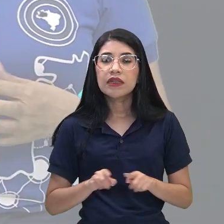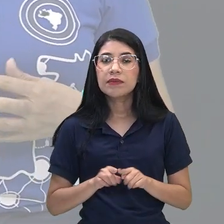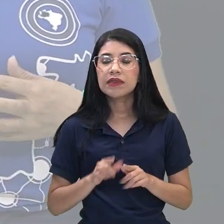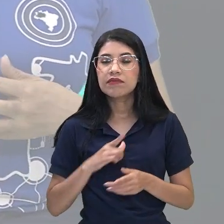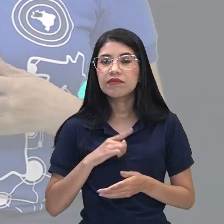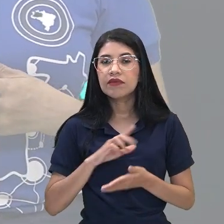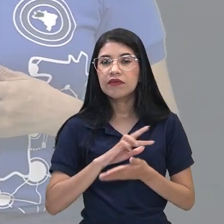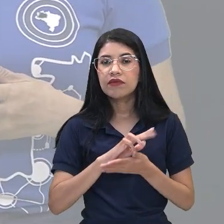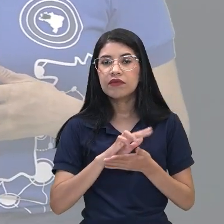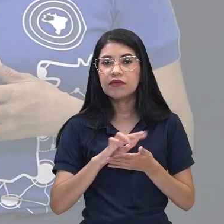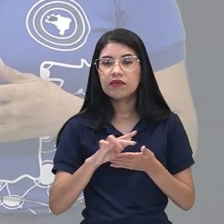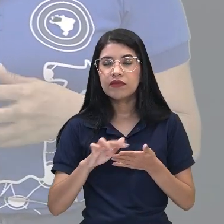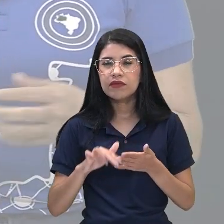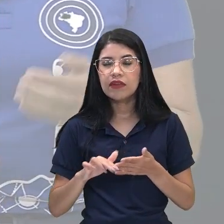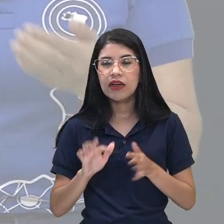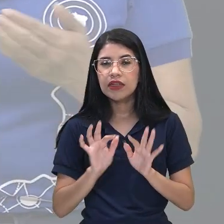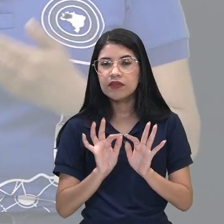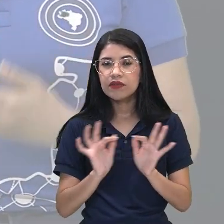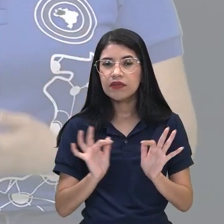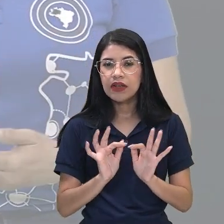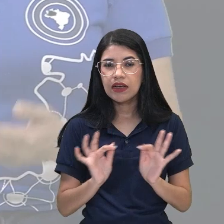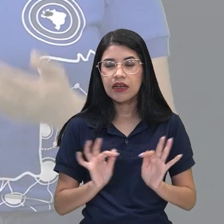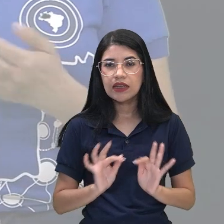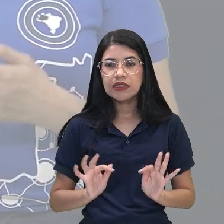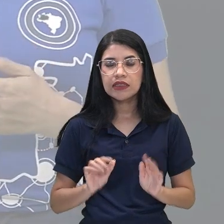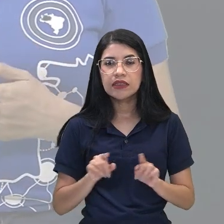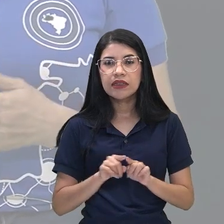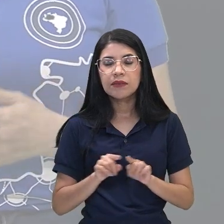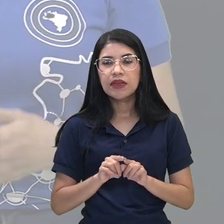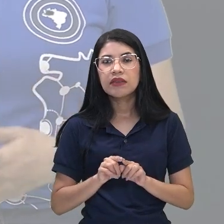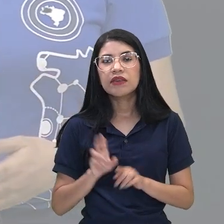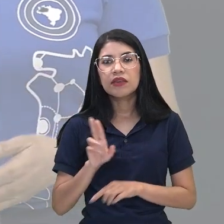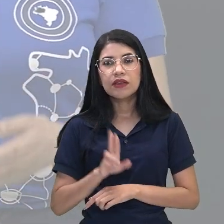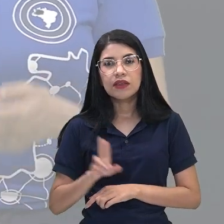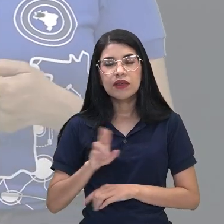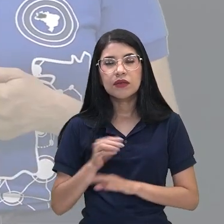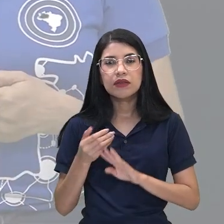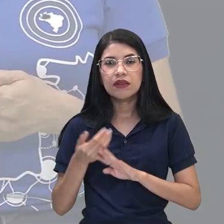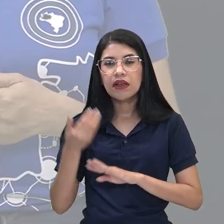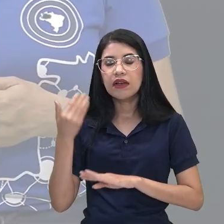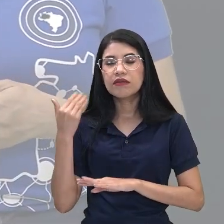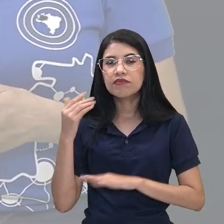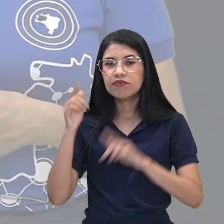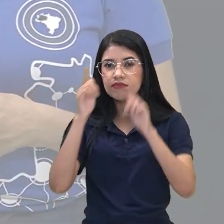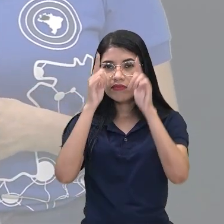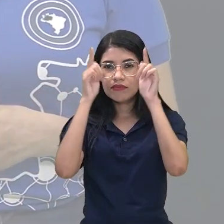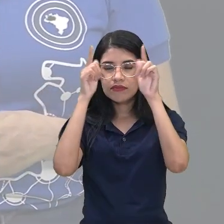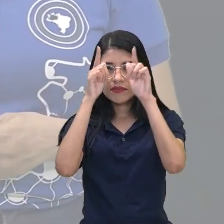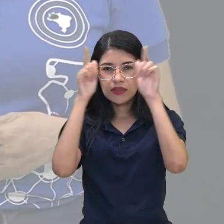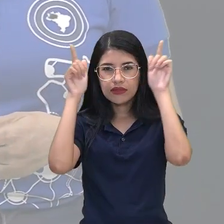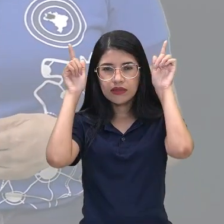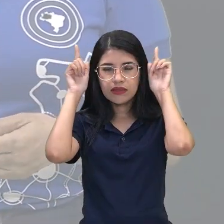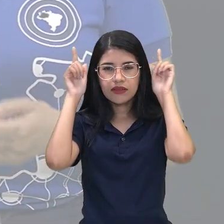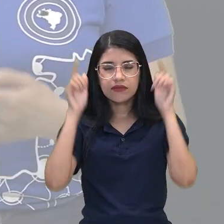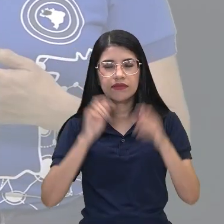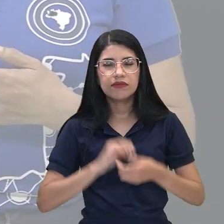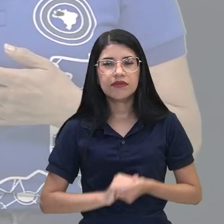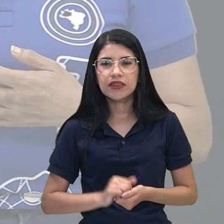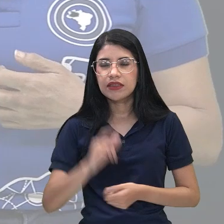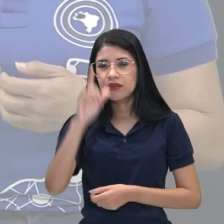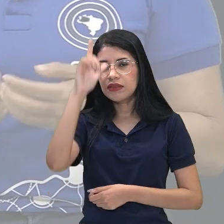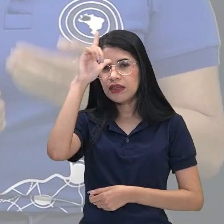né, algumas expressões que eles resgatam lá do latim, né, lá